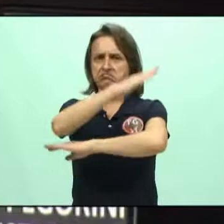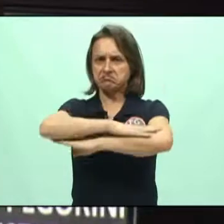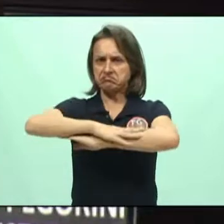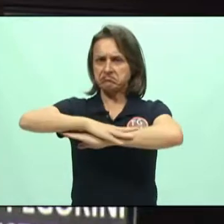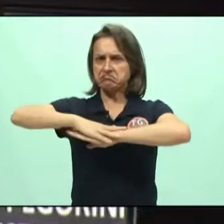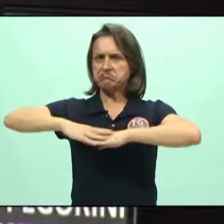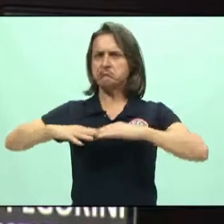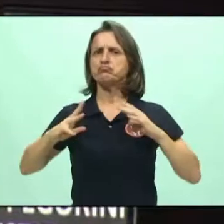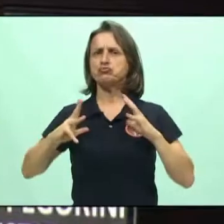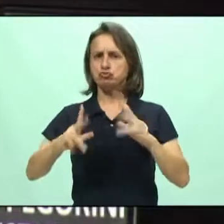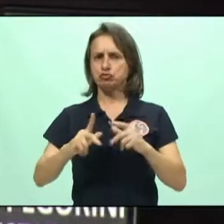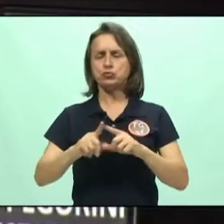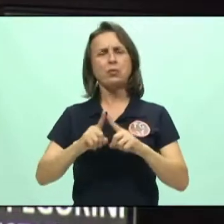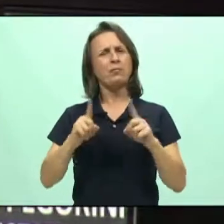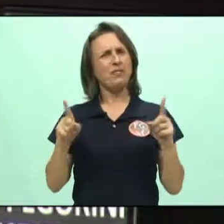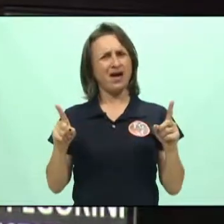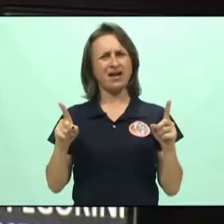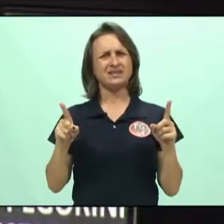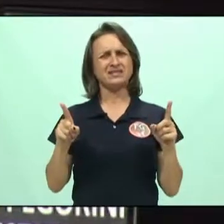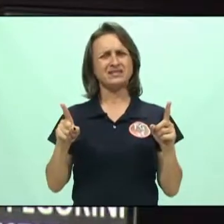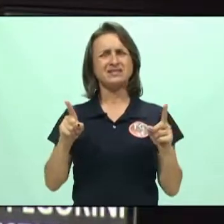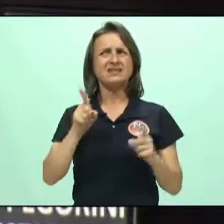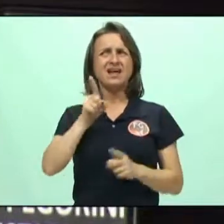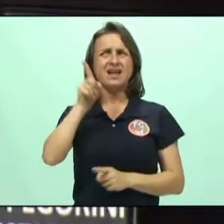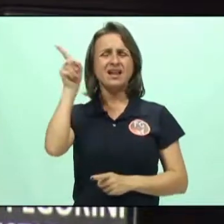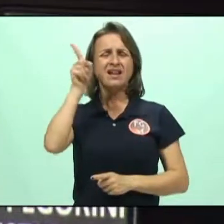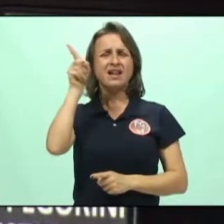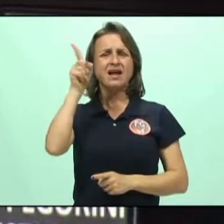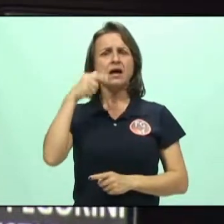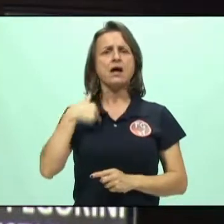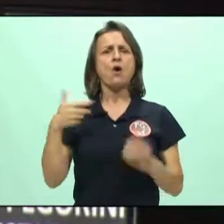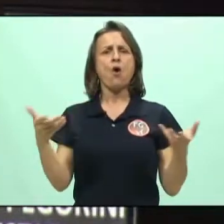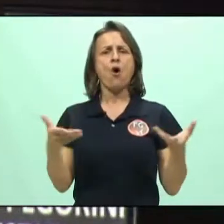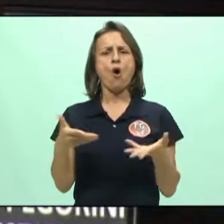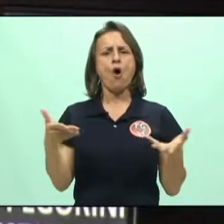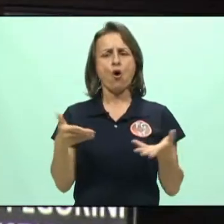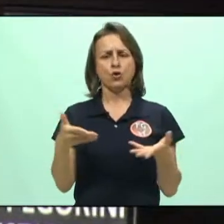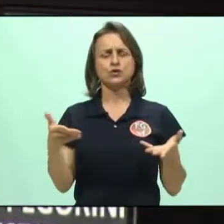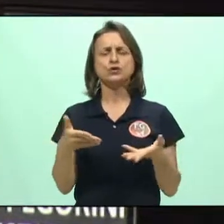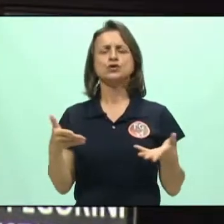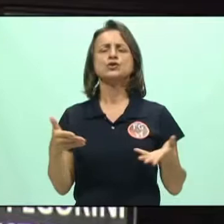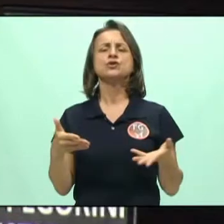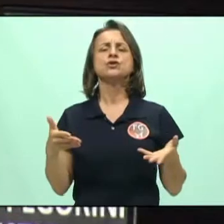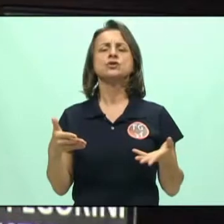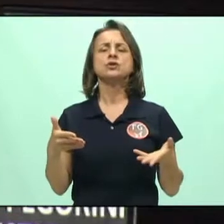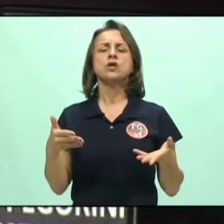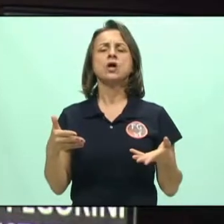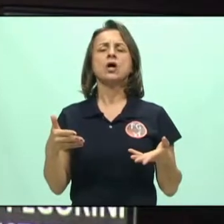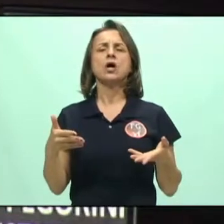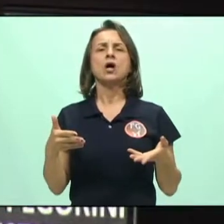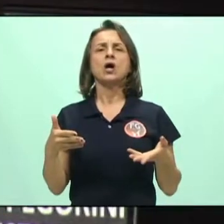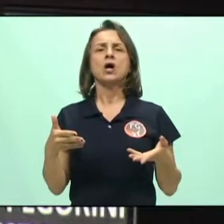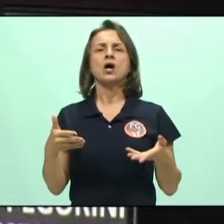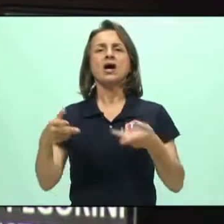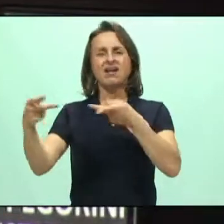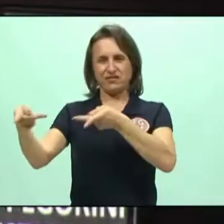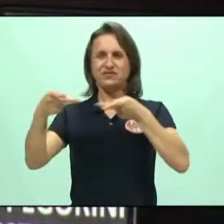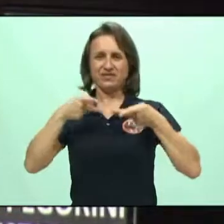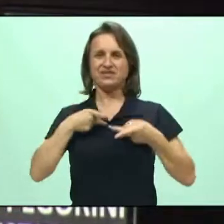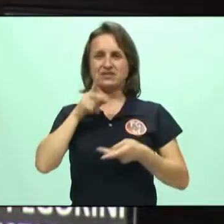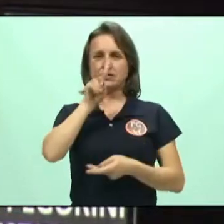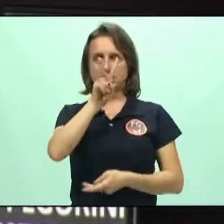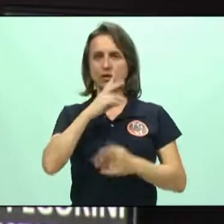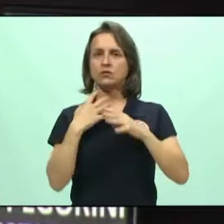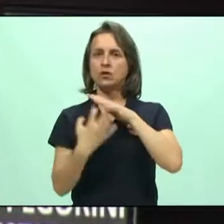aquela situação que tá lá é hoje eu recebi Presidente dois empresários que vieram aqui